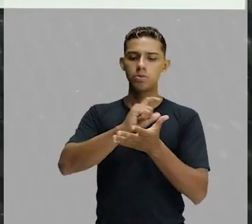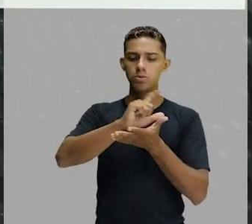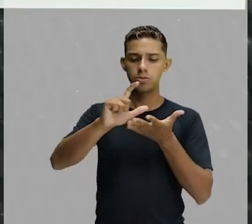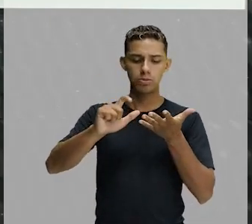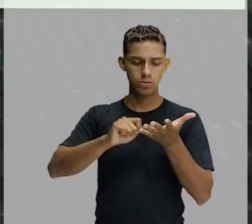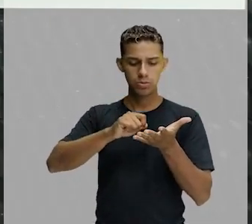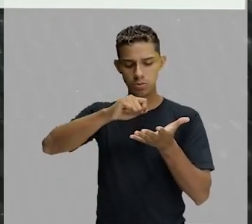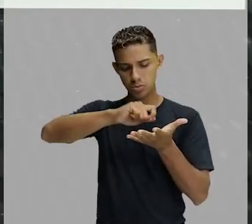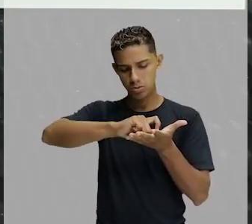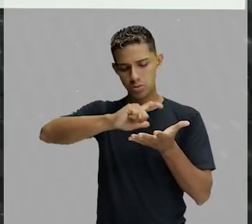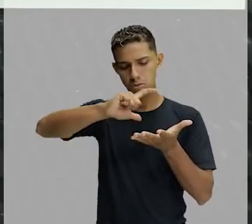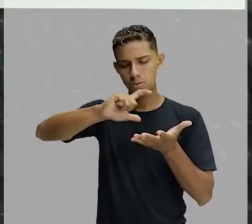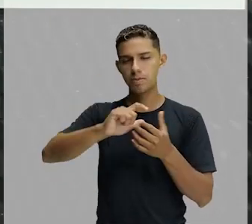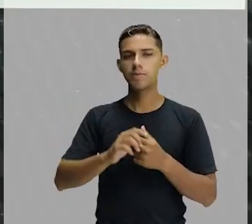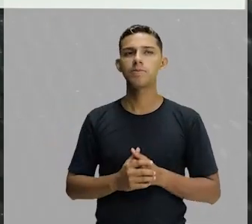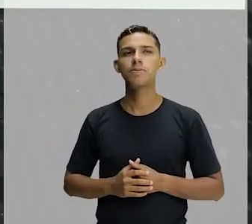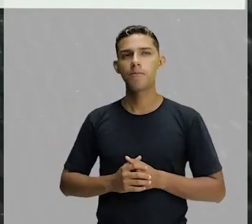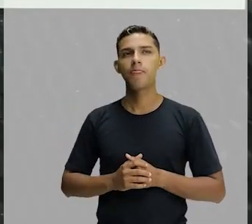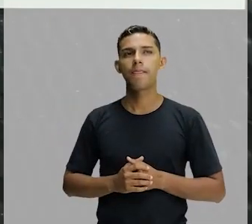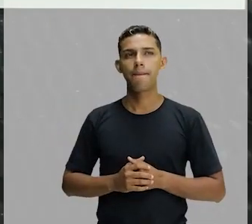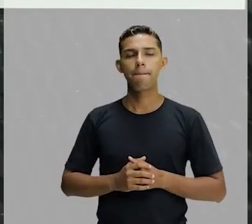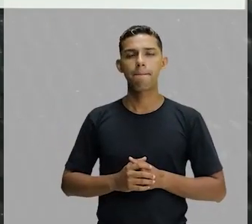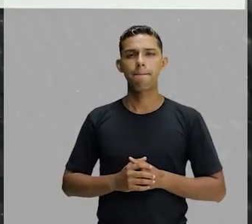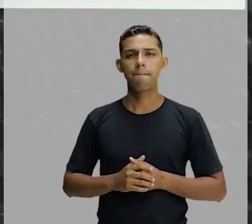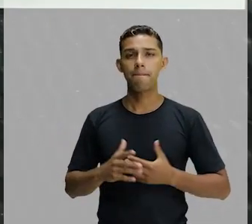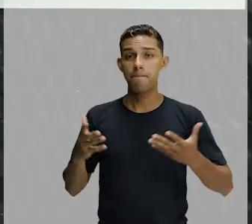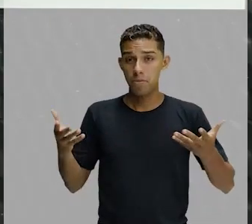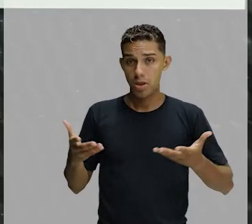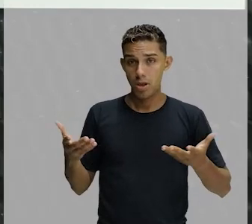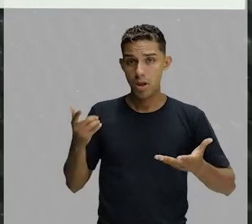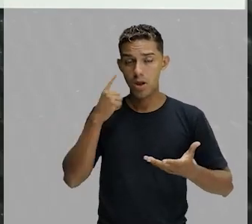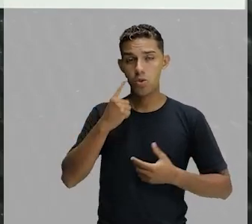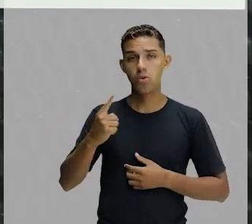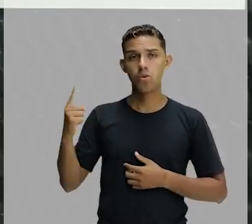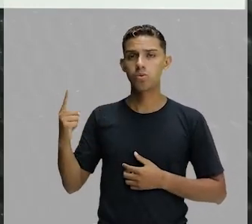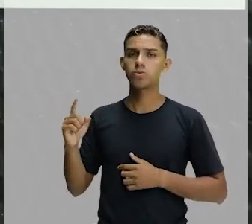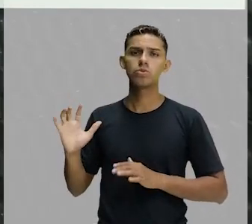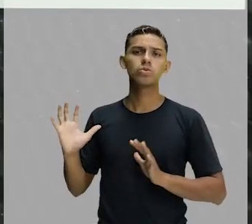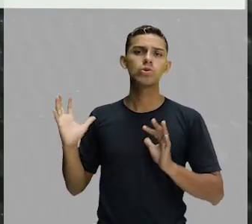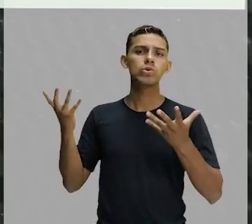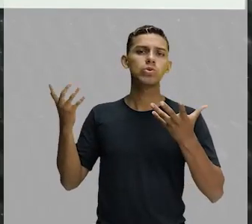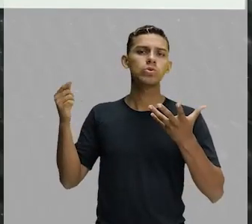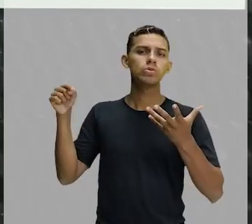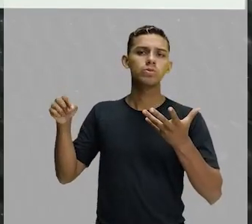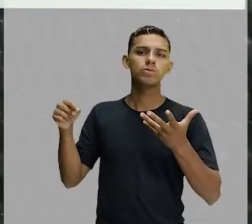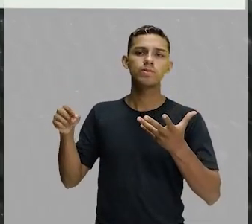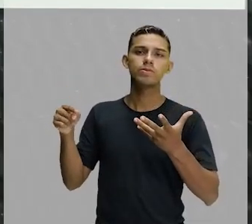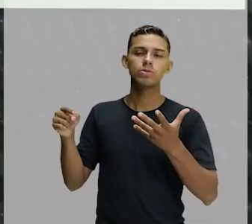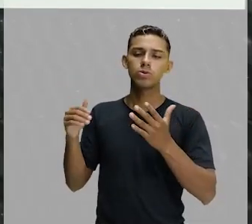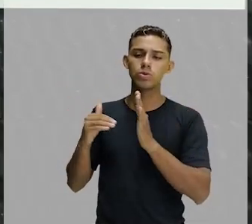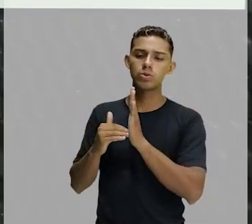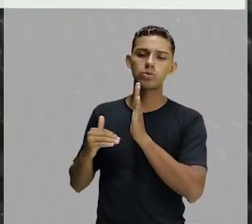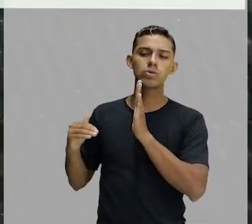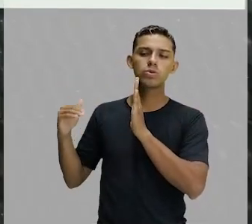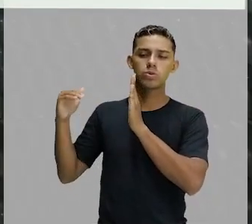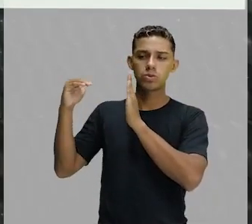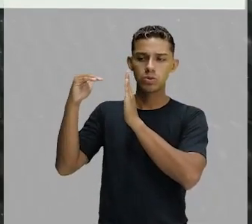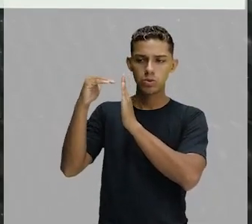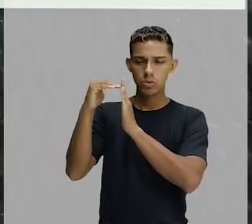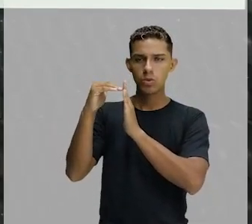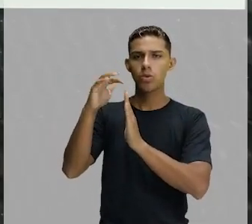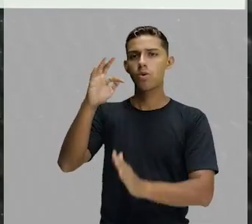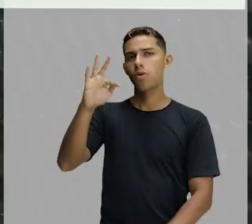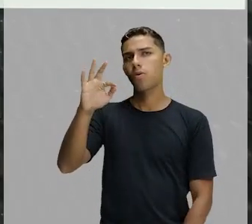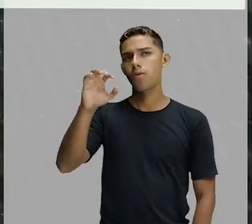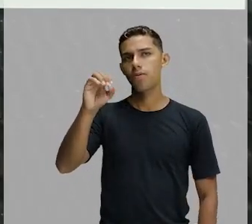Agora, eu quero falar para vocês sobre os fatores que afetam a fotossíntese. Quais são os fatores que promovem o aumento do processo